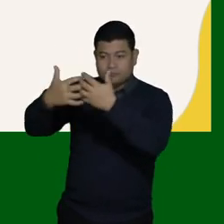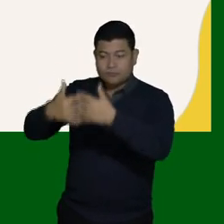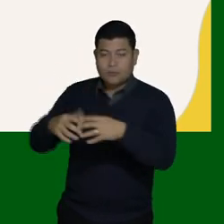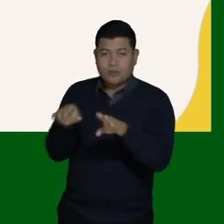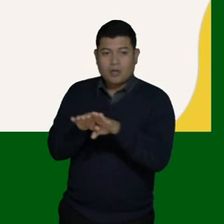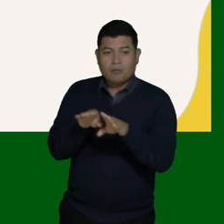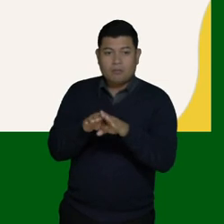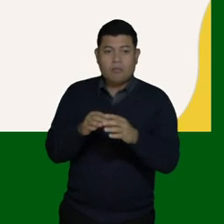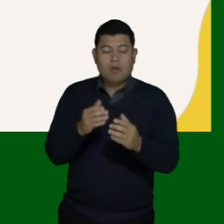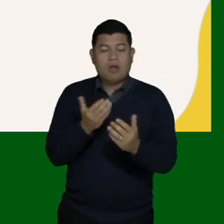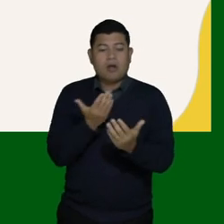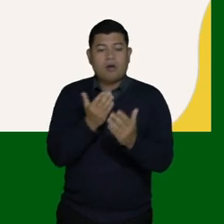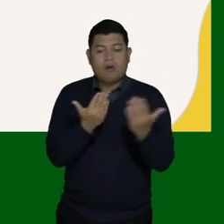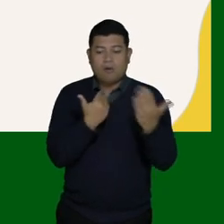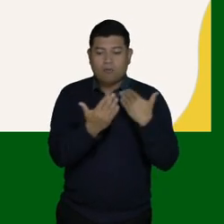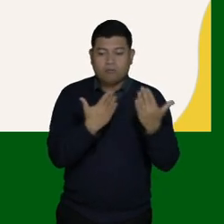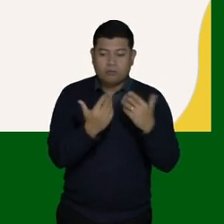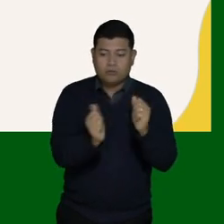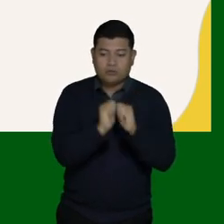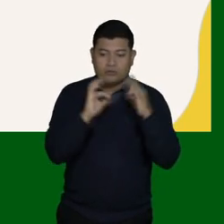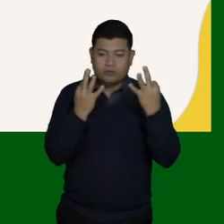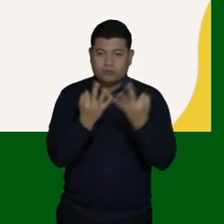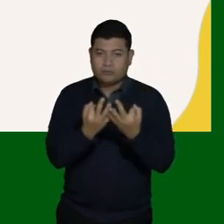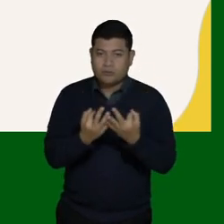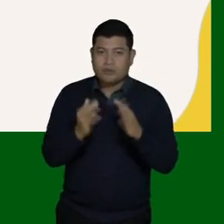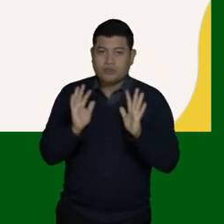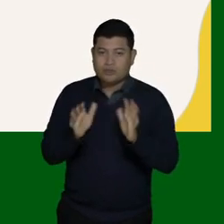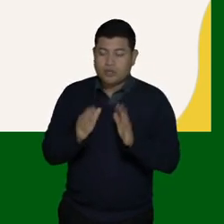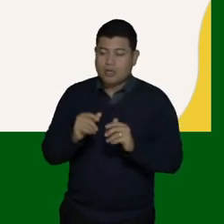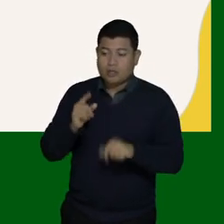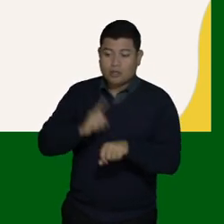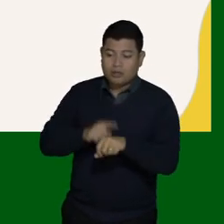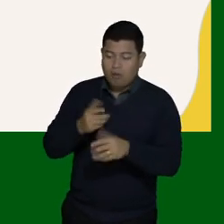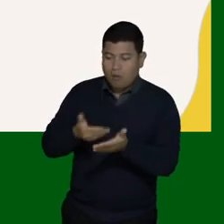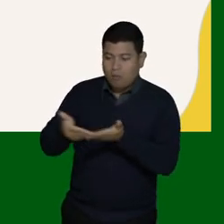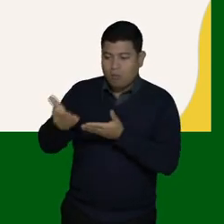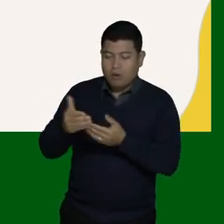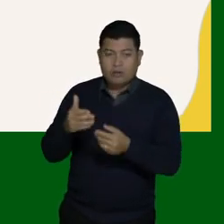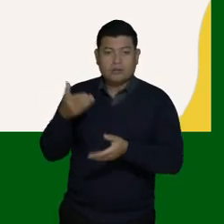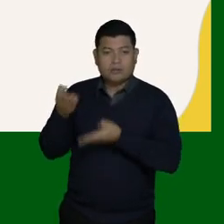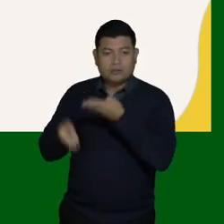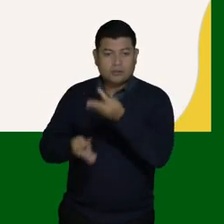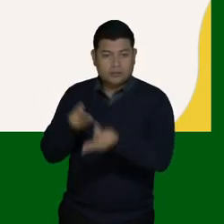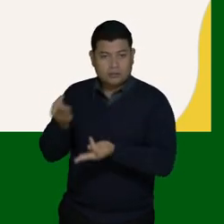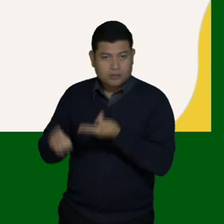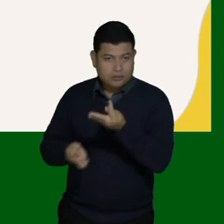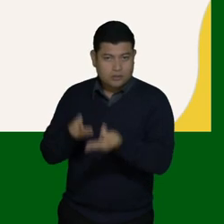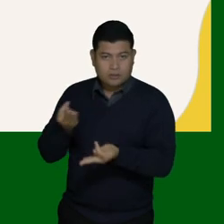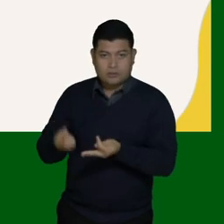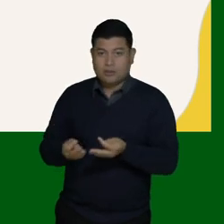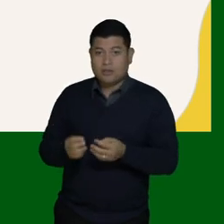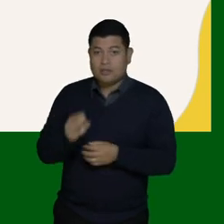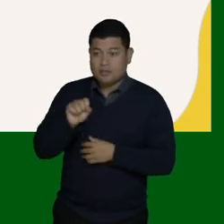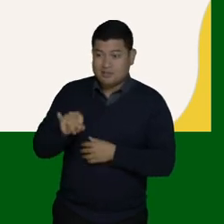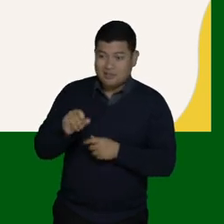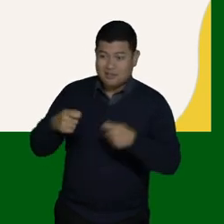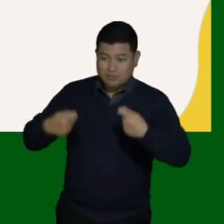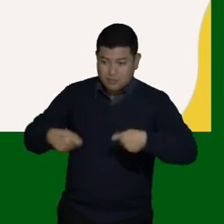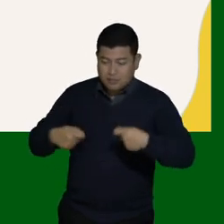familiares já intervém com psicoeducação e faz o tratamento medicamentoso quando